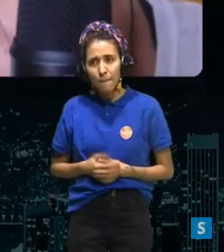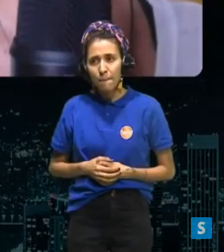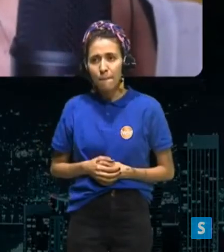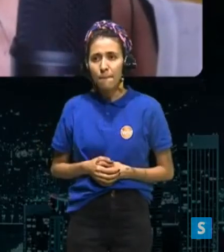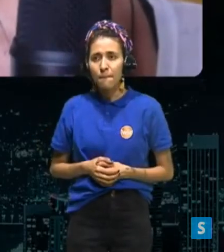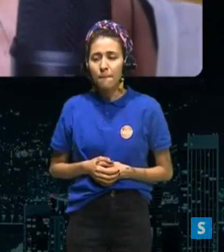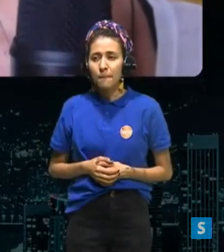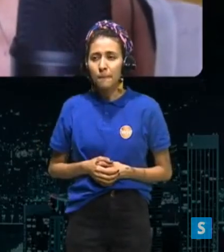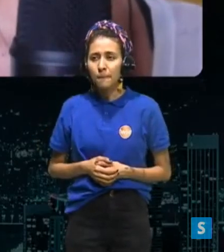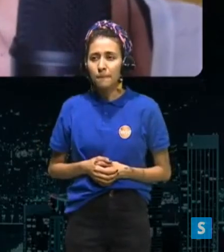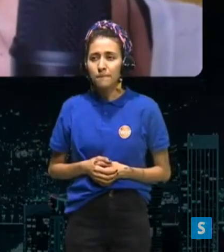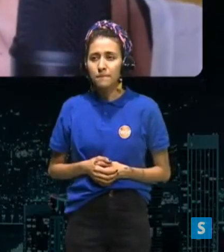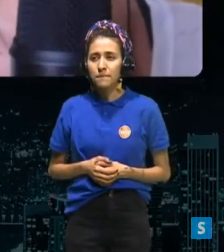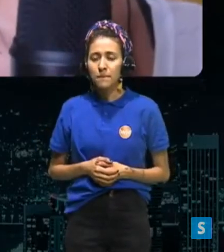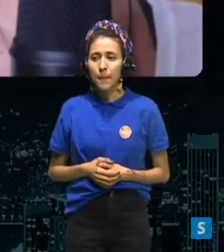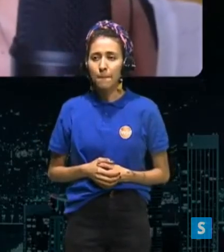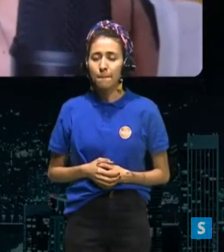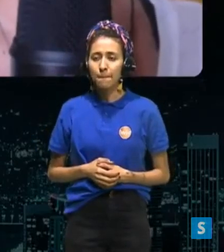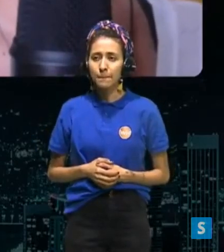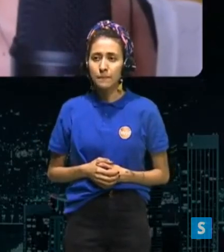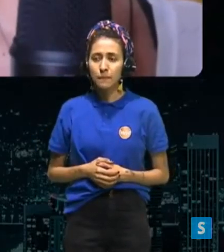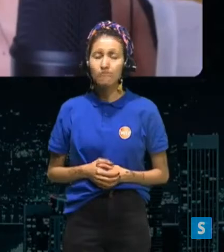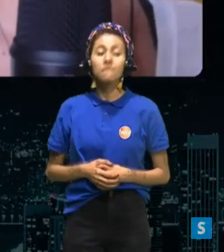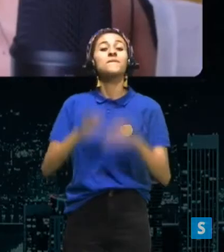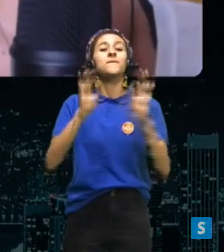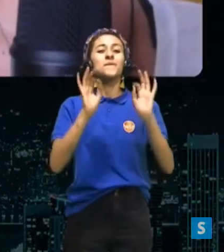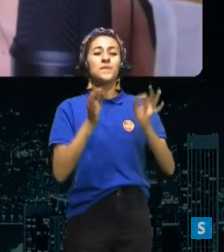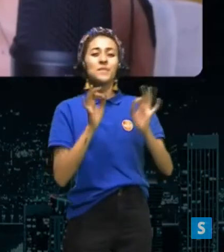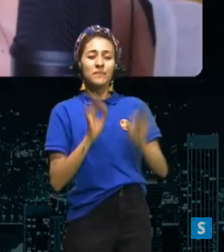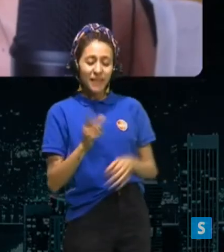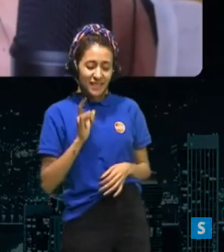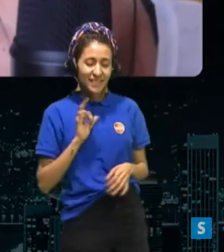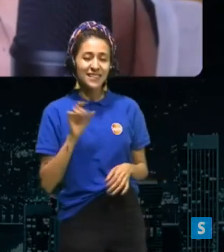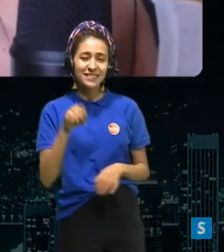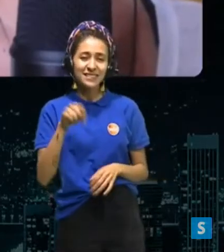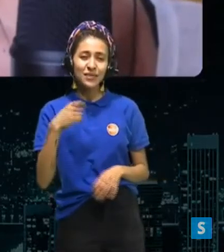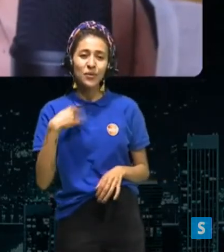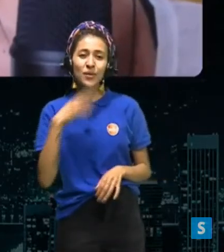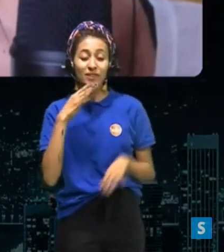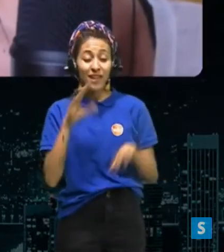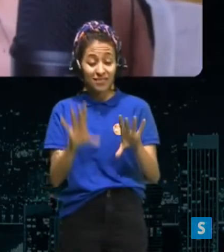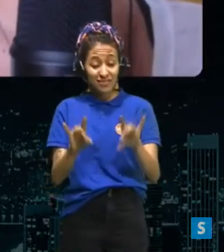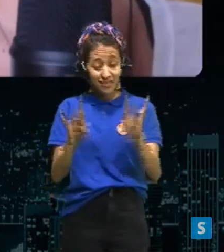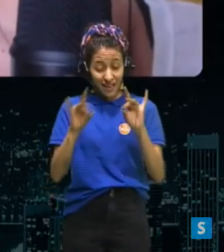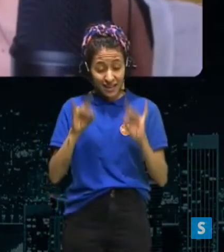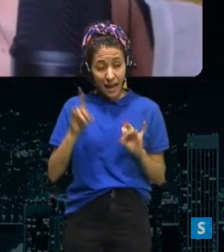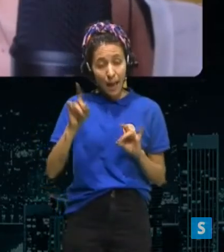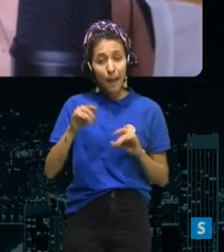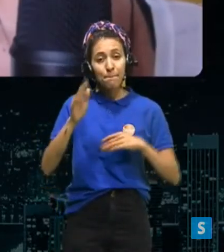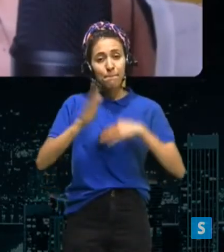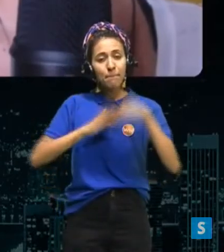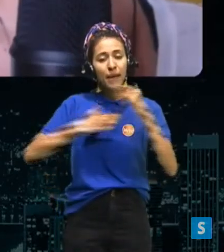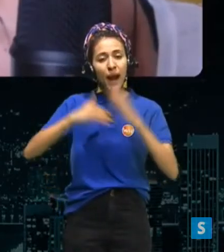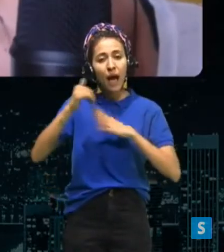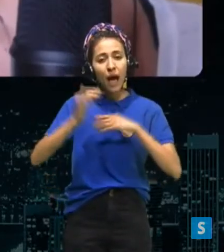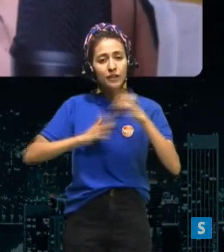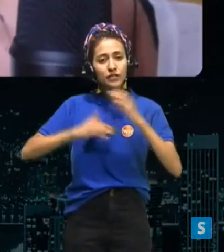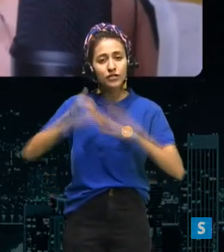é algo que eu chamo e de prática de oscilação